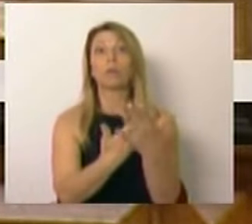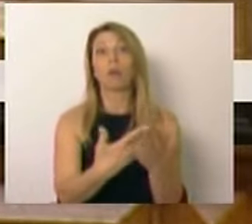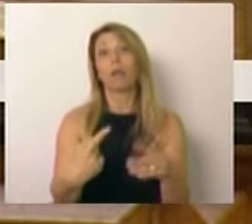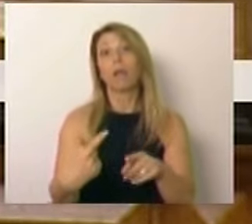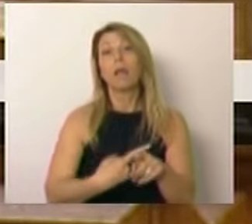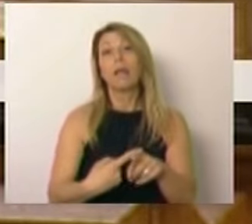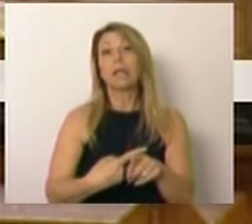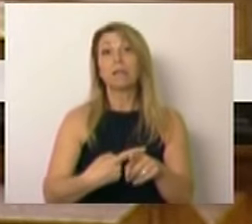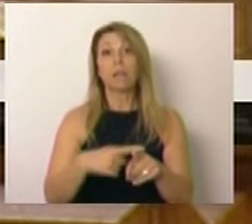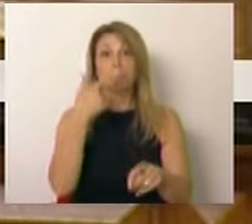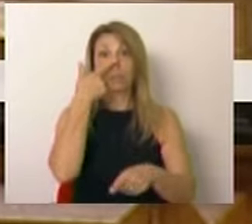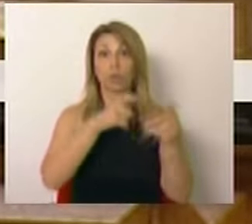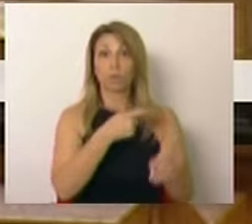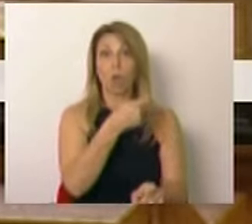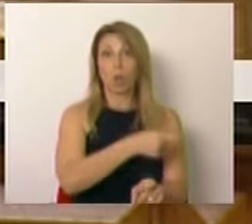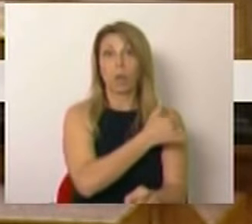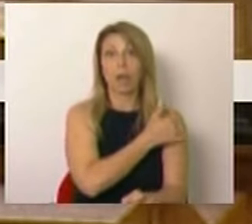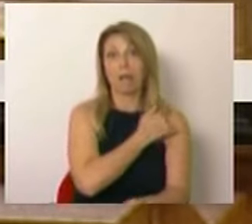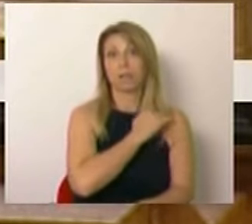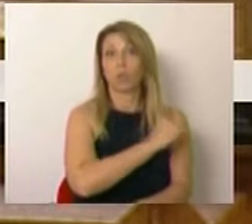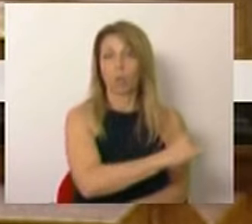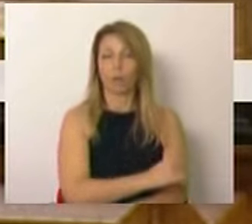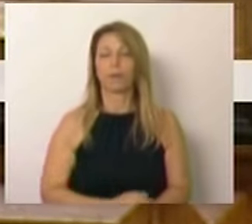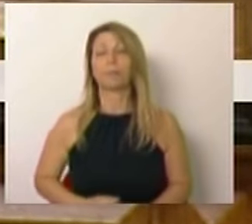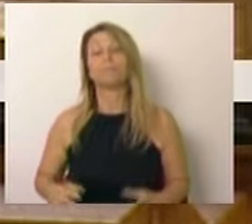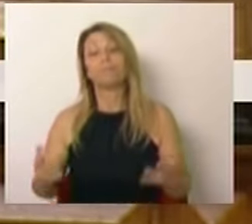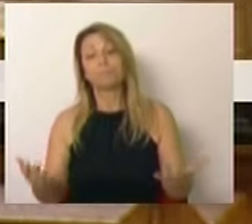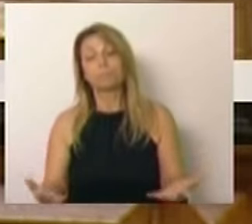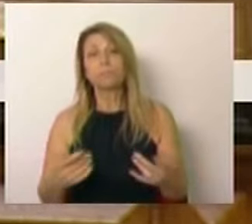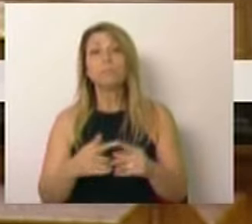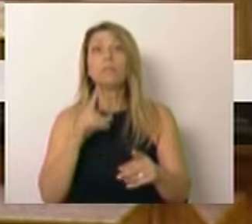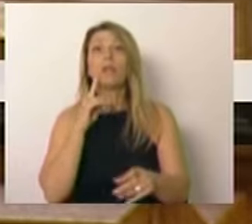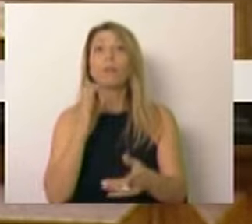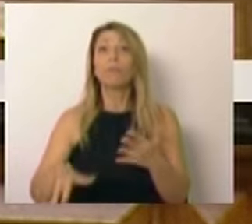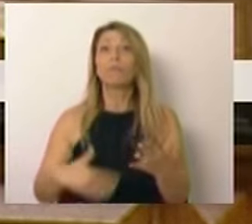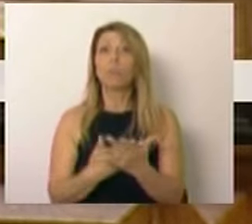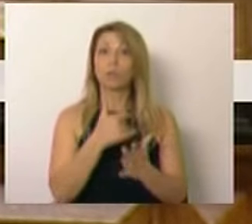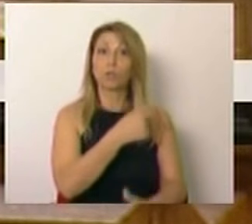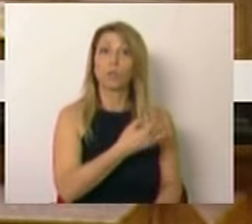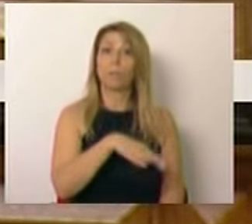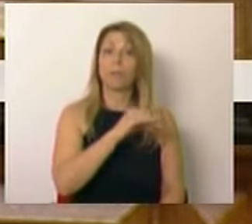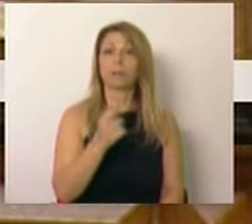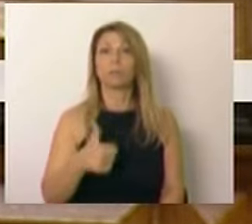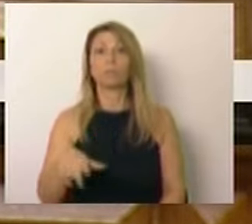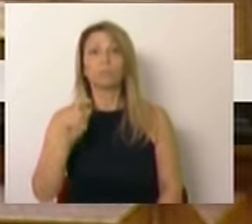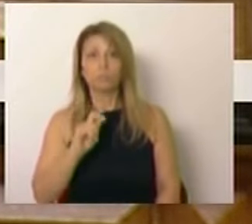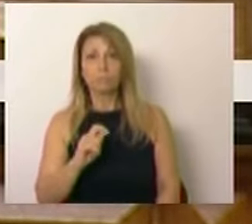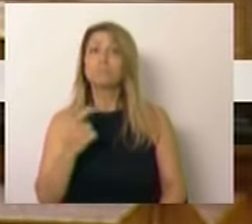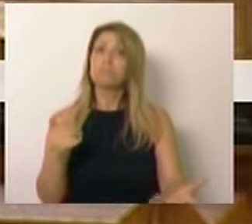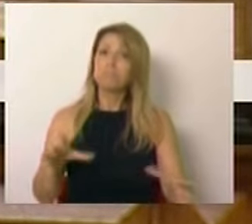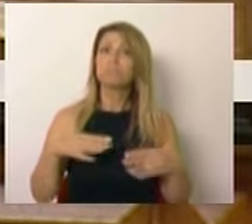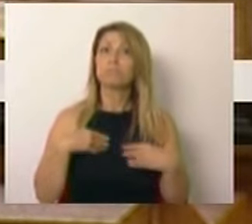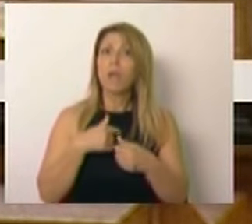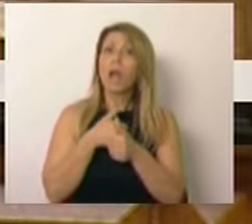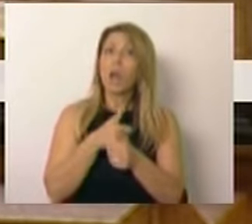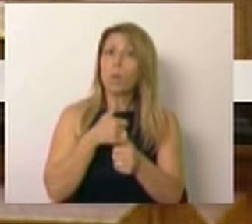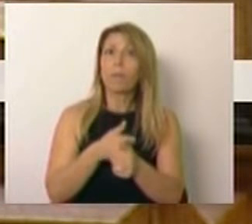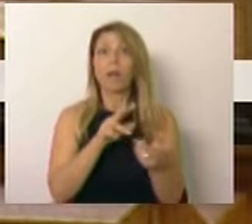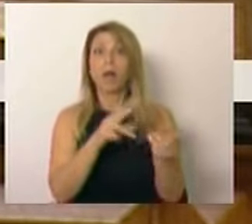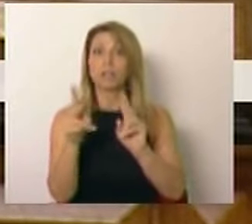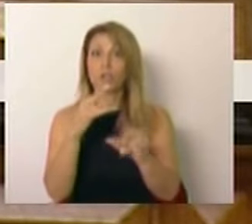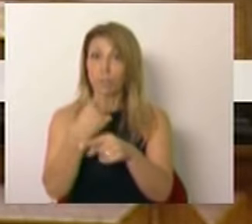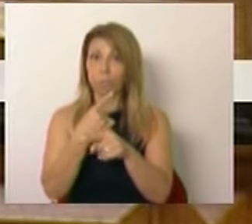aqui referi. Quanto às propostas apresentadas por PS e Bloco de Esquerda, admitimos acompanhar as alterações que mantêm